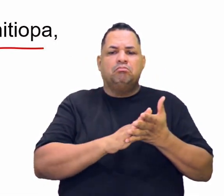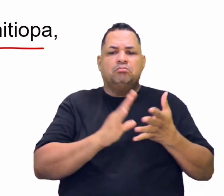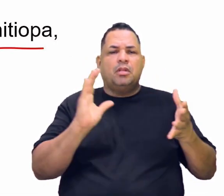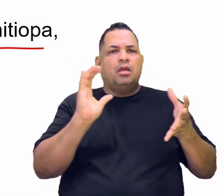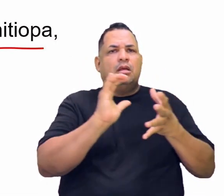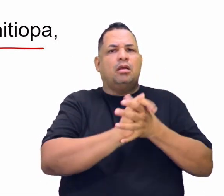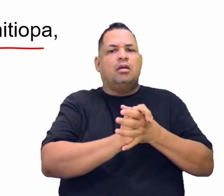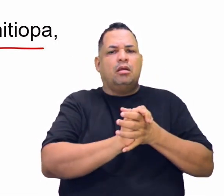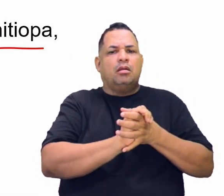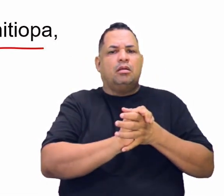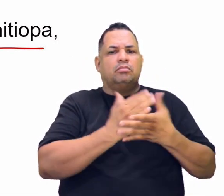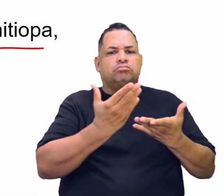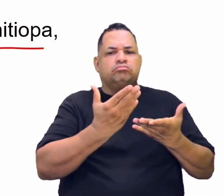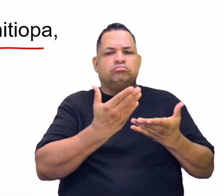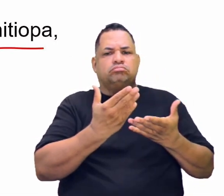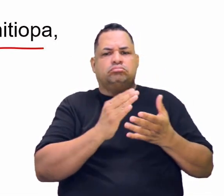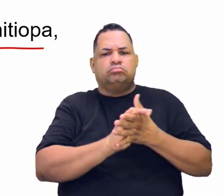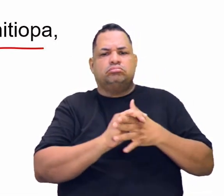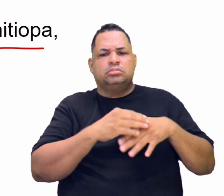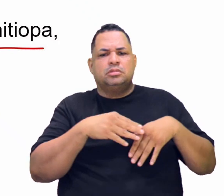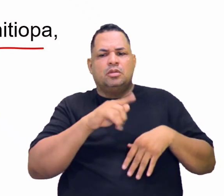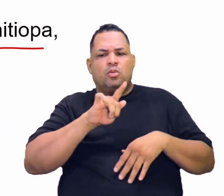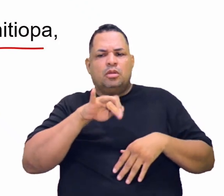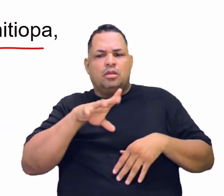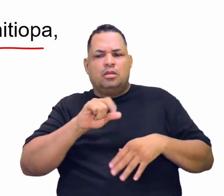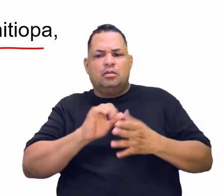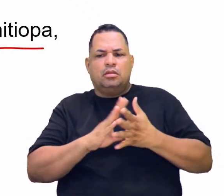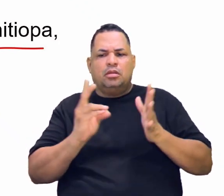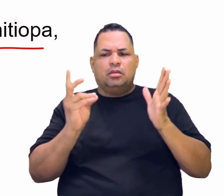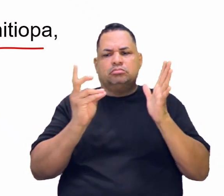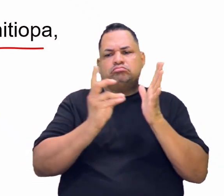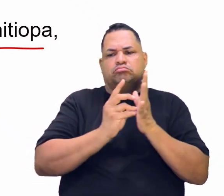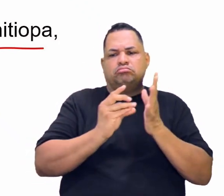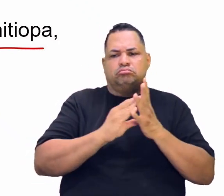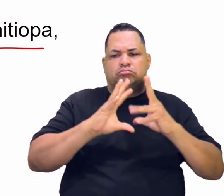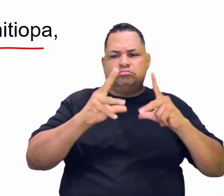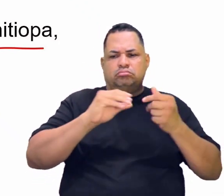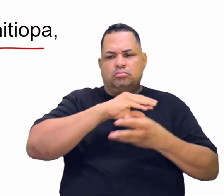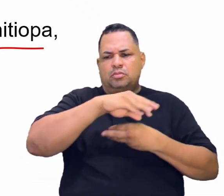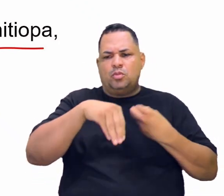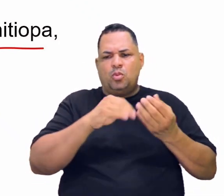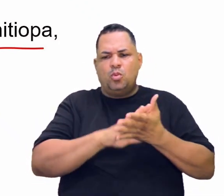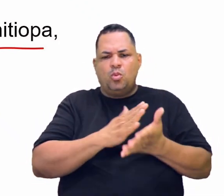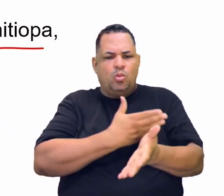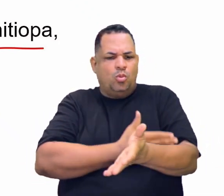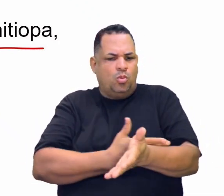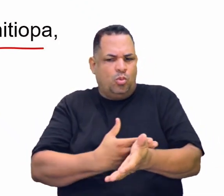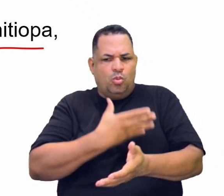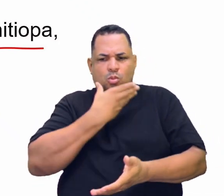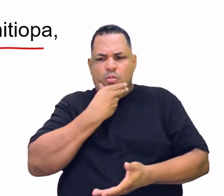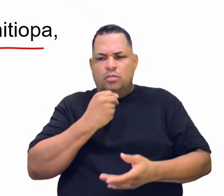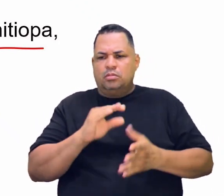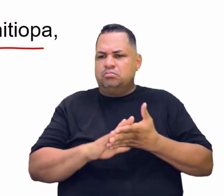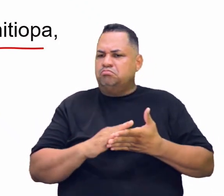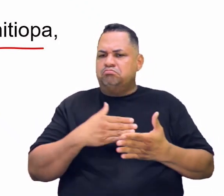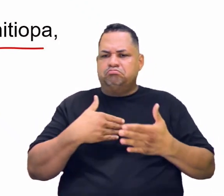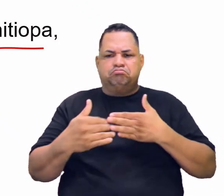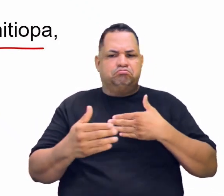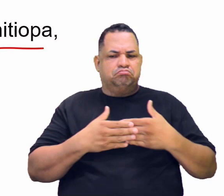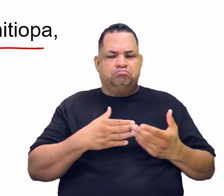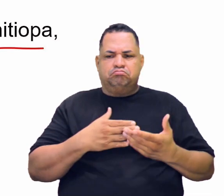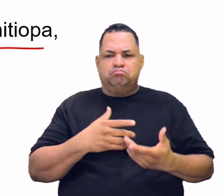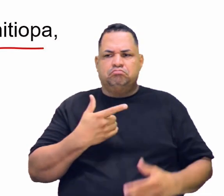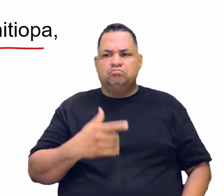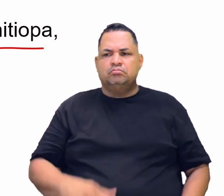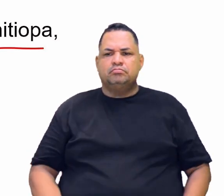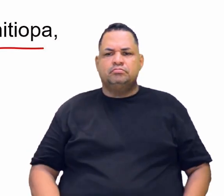casar com quilombola, quilombola casar com indígena, com homem branco, ou vice-versa. Não dessa